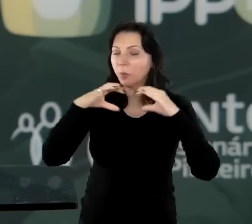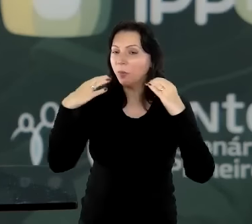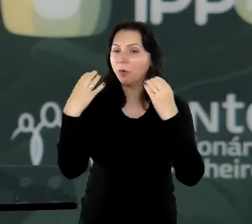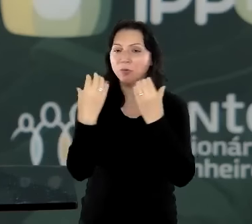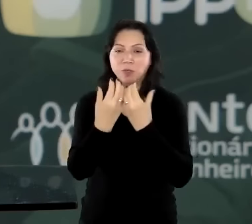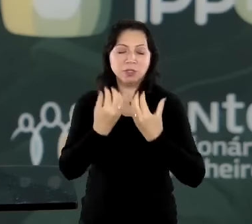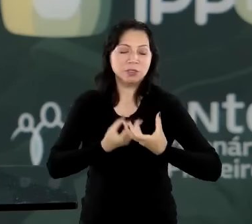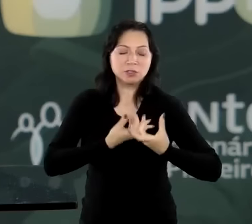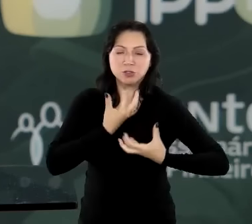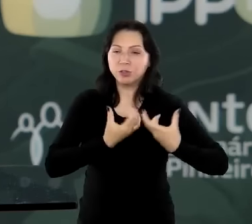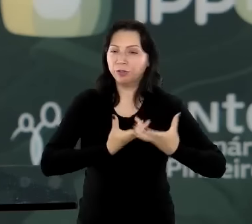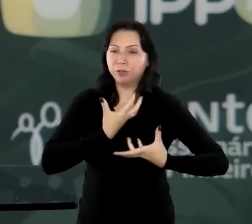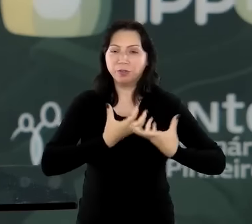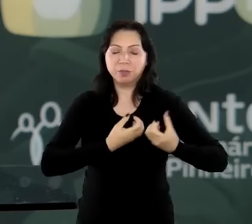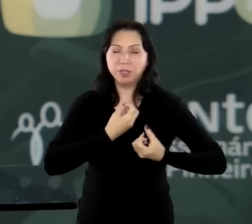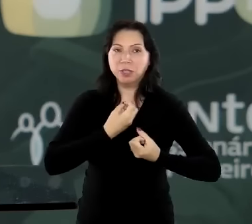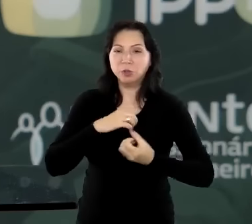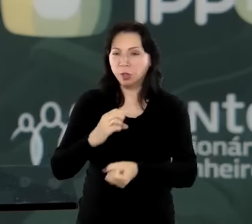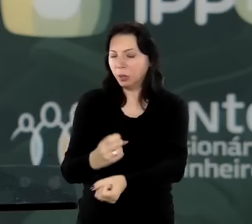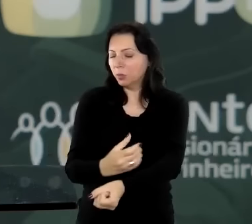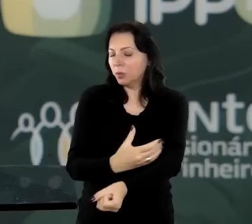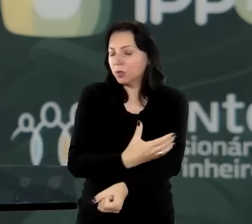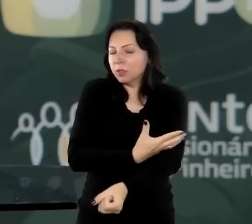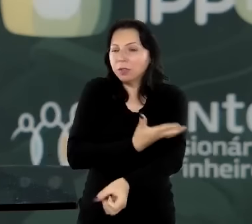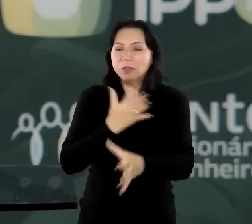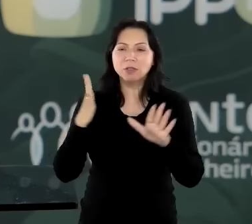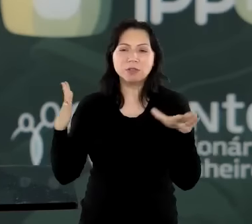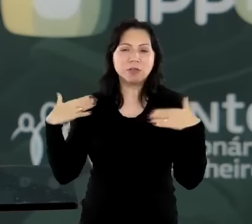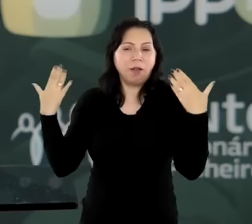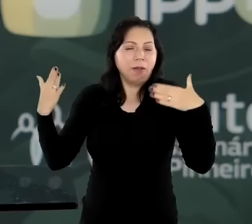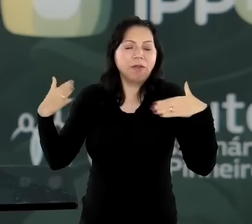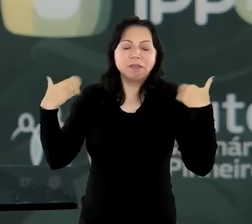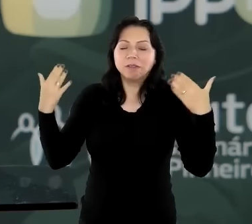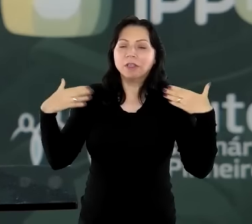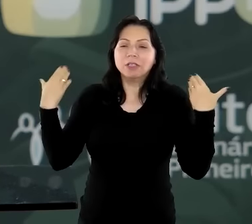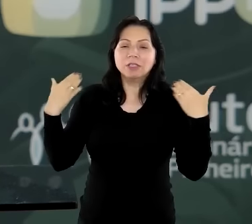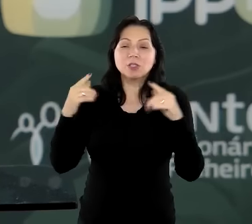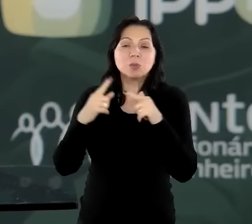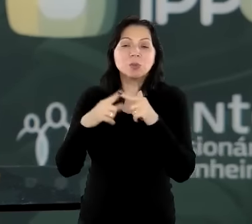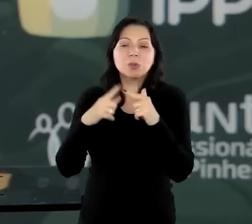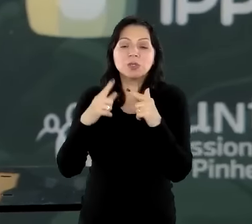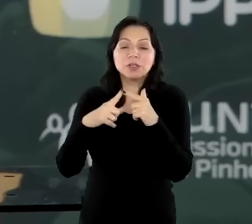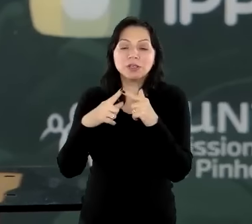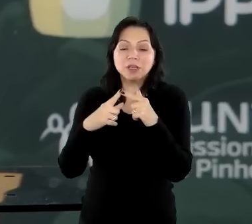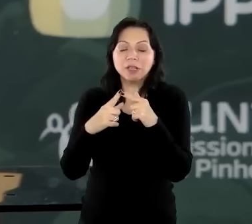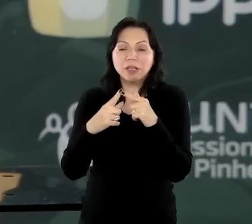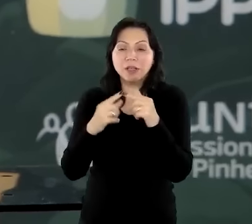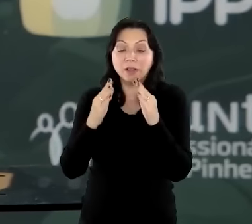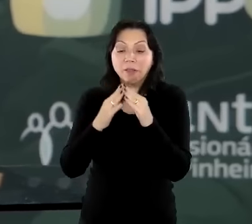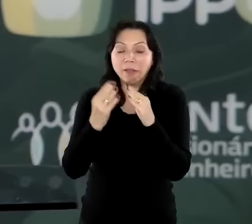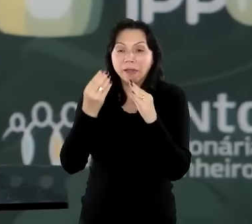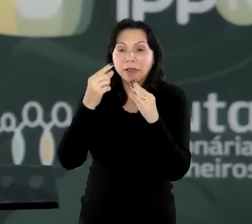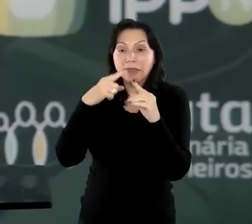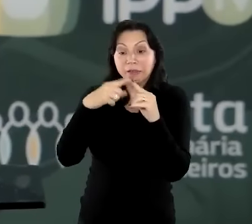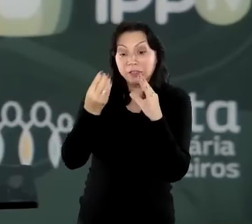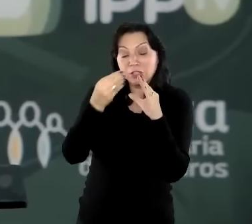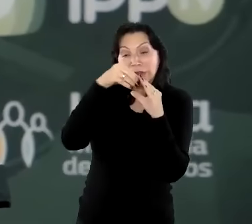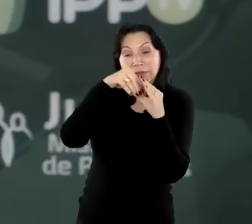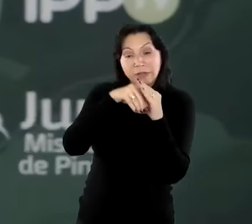por emoções fortes, por alegrias indizíveis, e é bom que o faça.